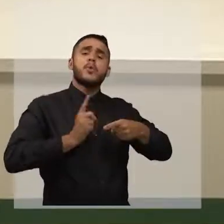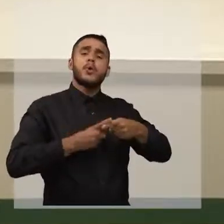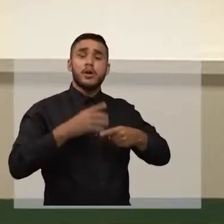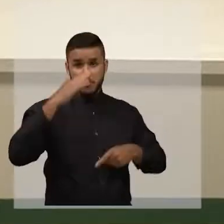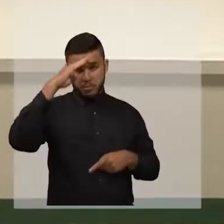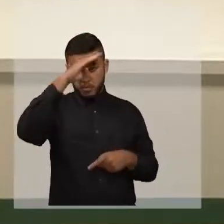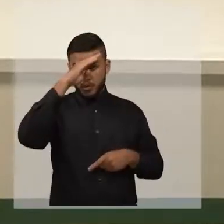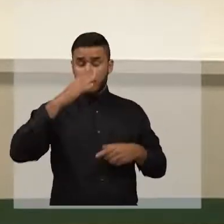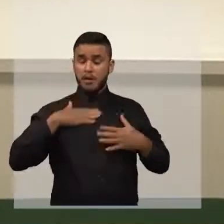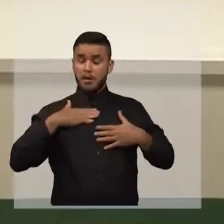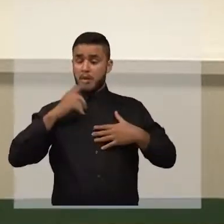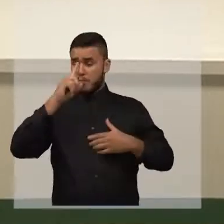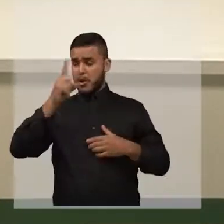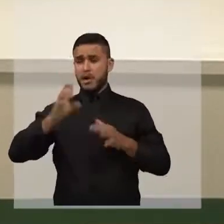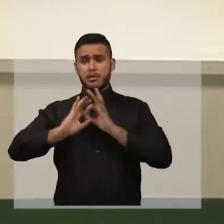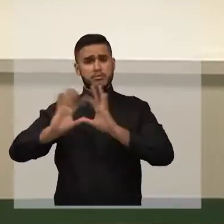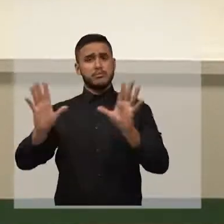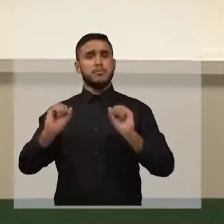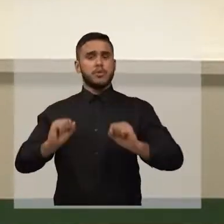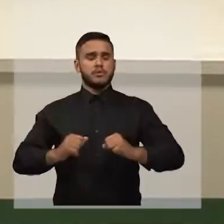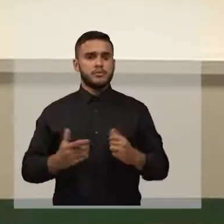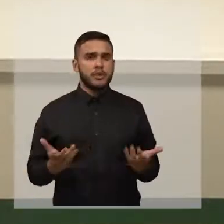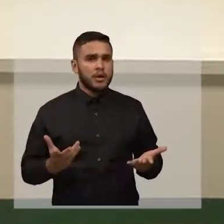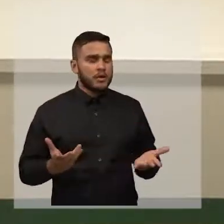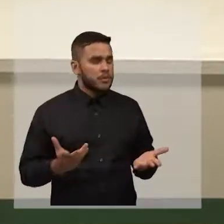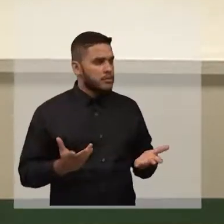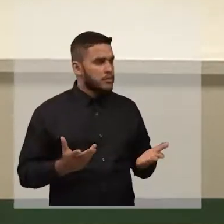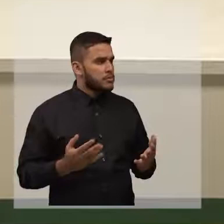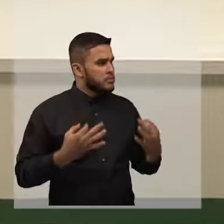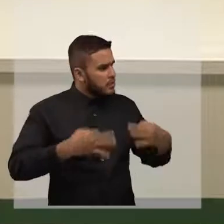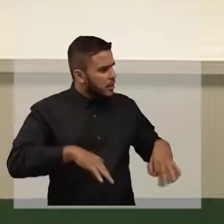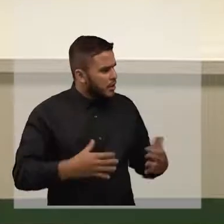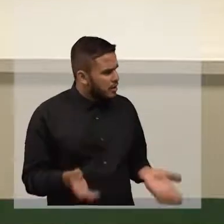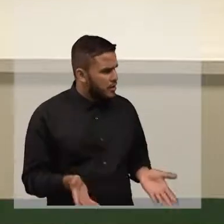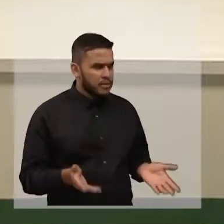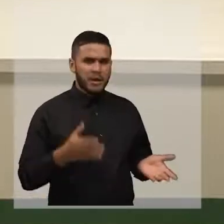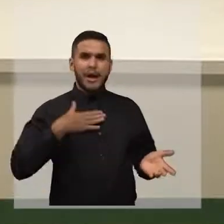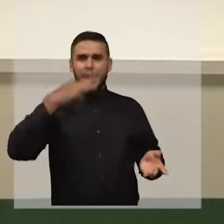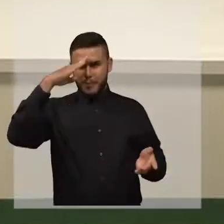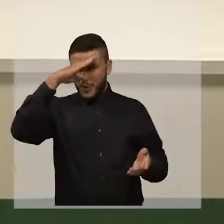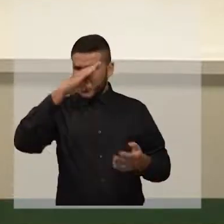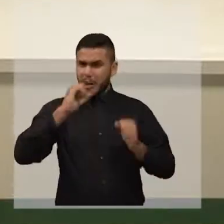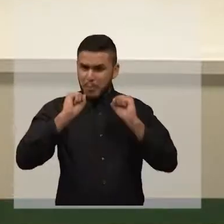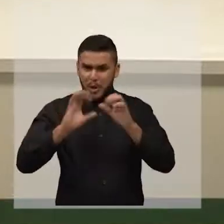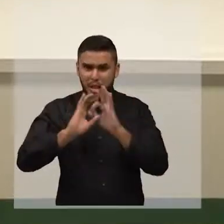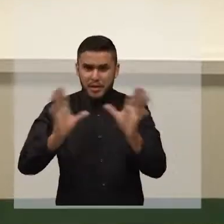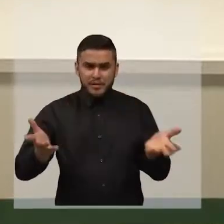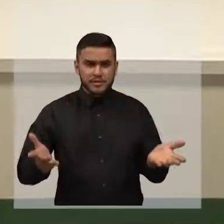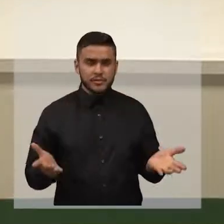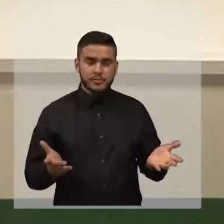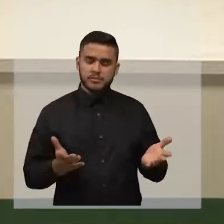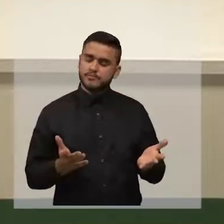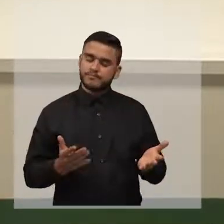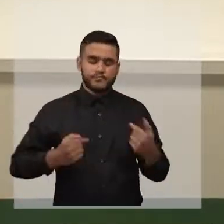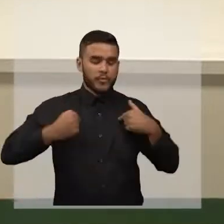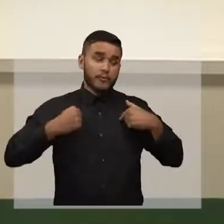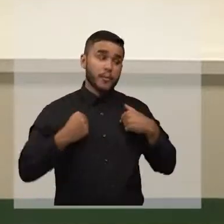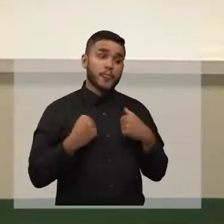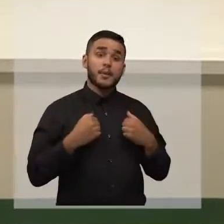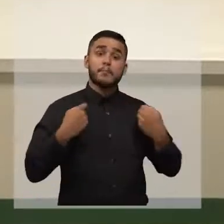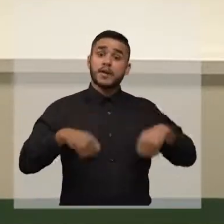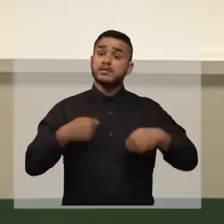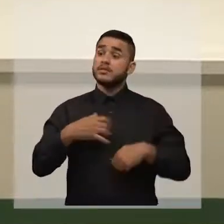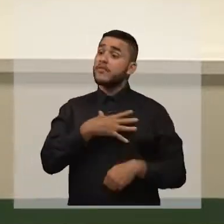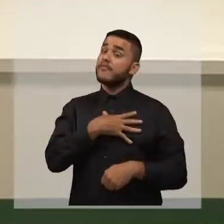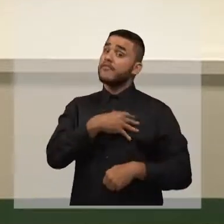do presidente. Aí é que é pior. O presidente errou. Aí é que é pior. Por quê? Porque o que eu espero do presidente da República é que ele chame os 3